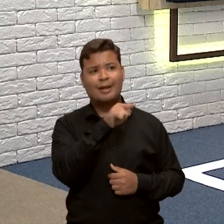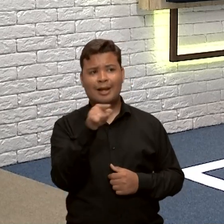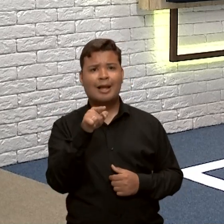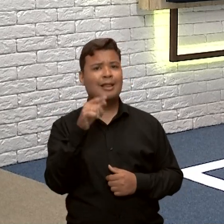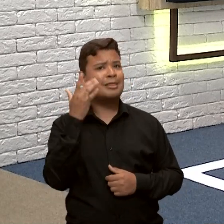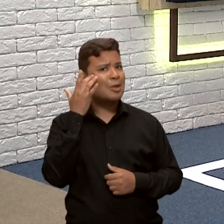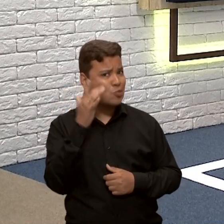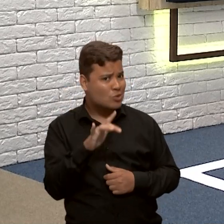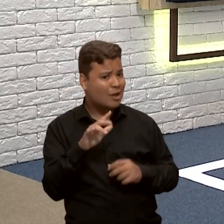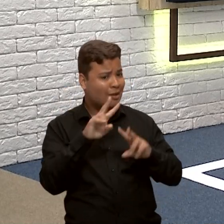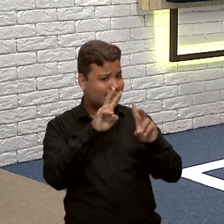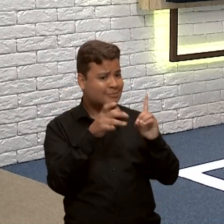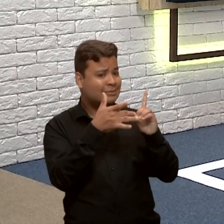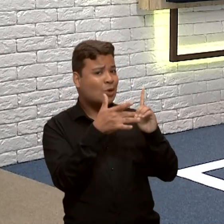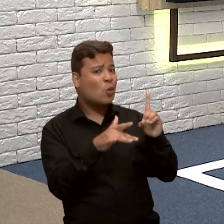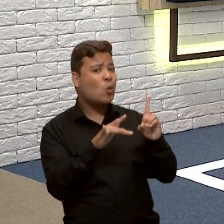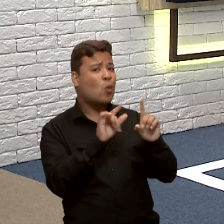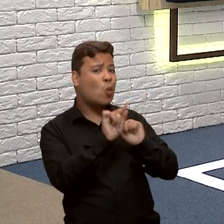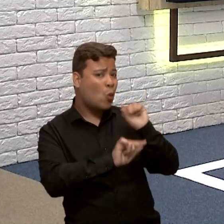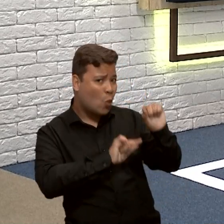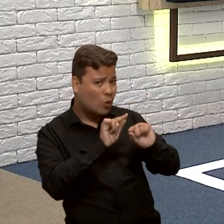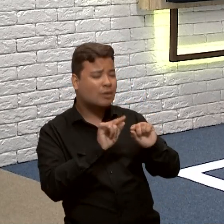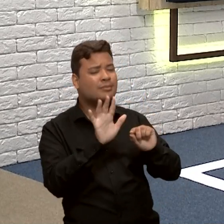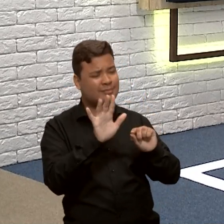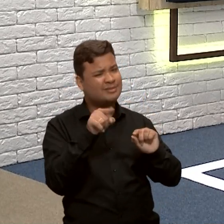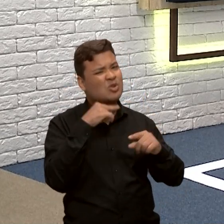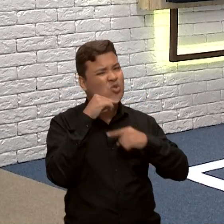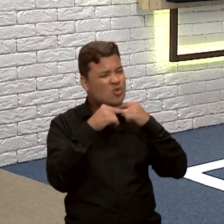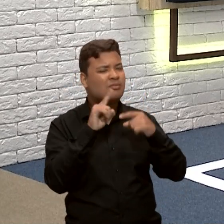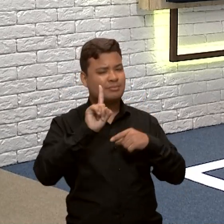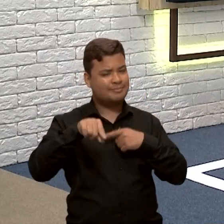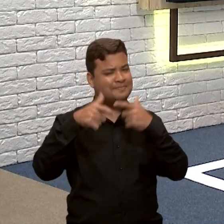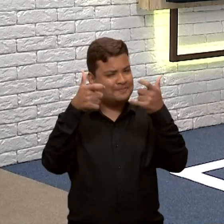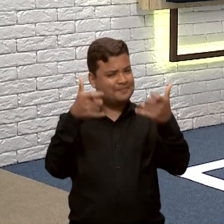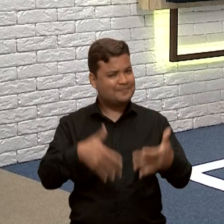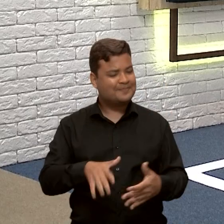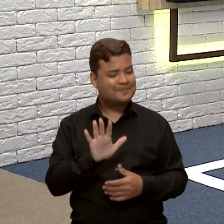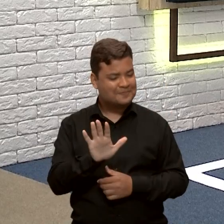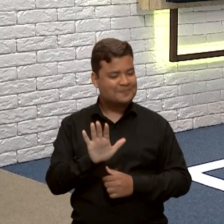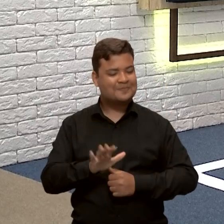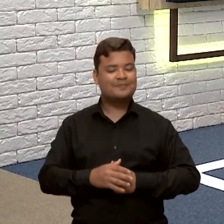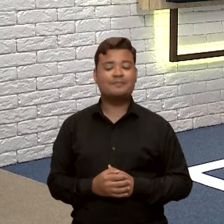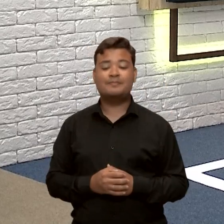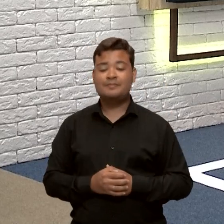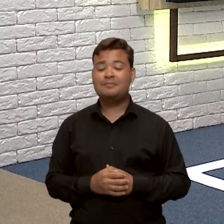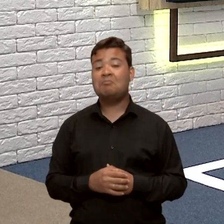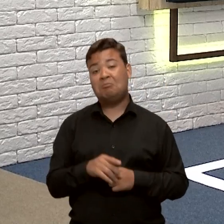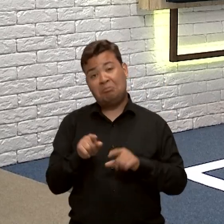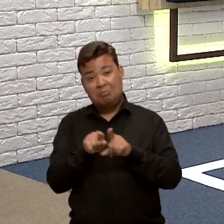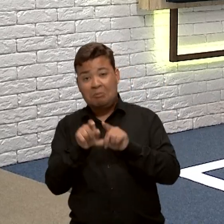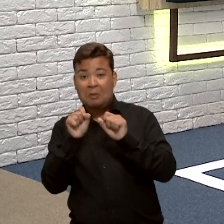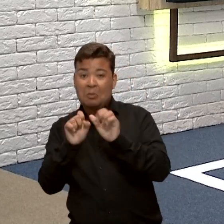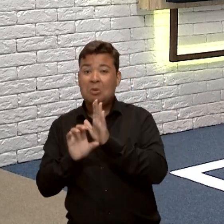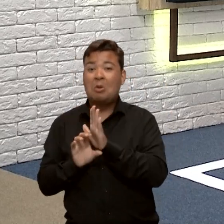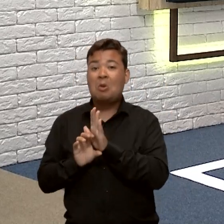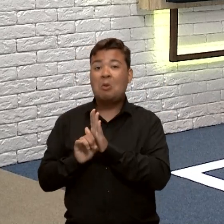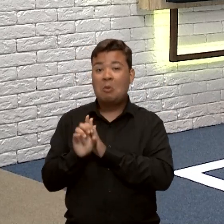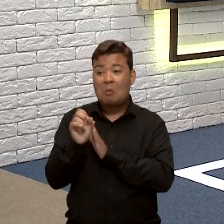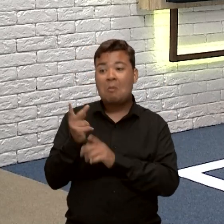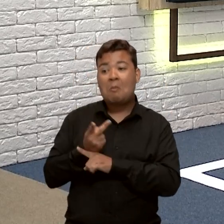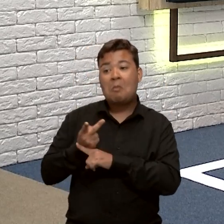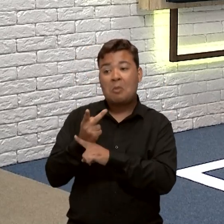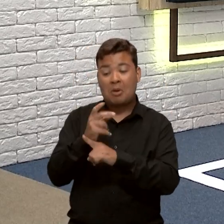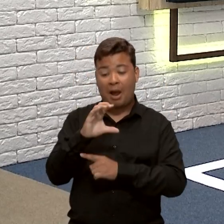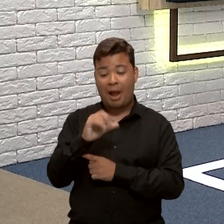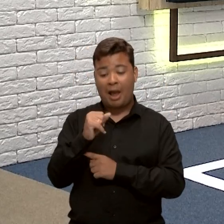pouco vou pedir para a professora Vanessa explicar também essa terminologia. Se quiser aí também, já coloca na busca aí que você vai encontrar informação interessante, mas a professora